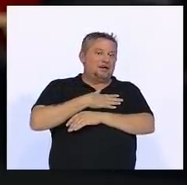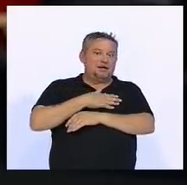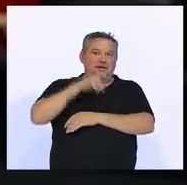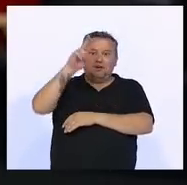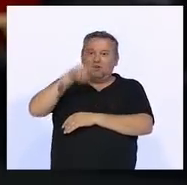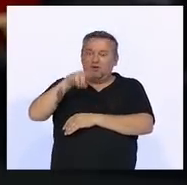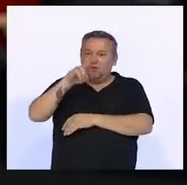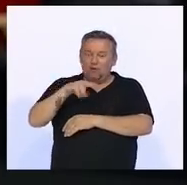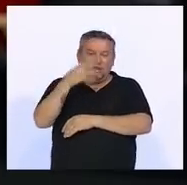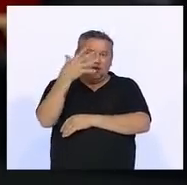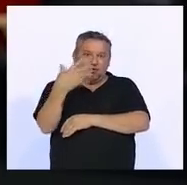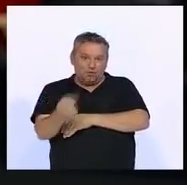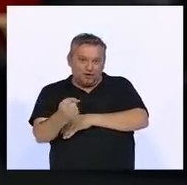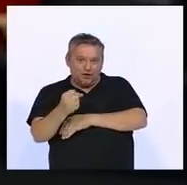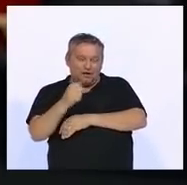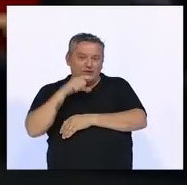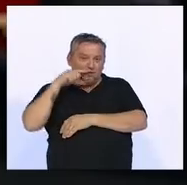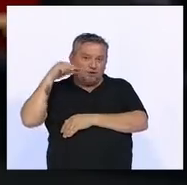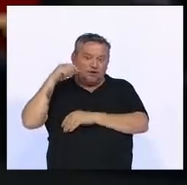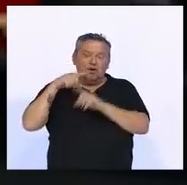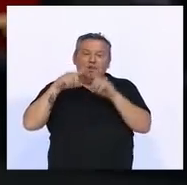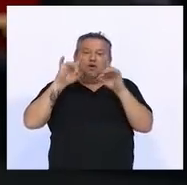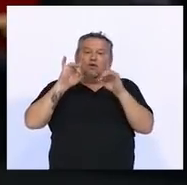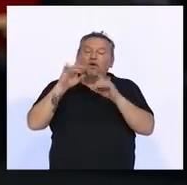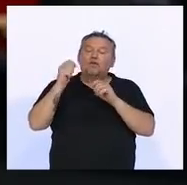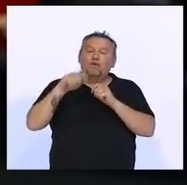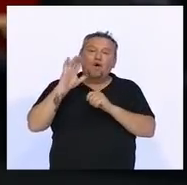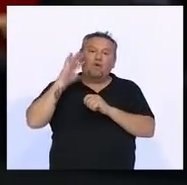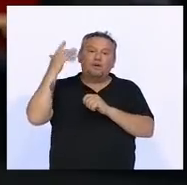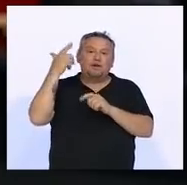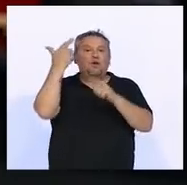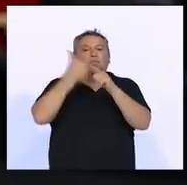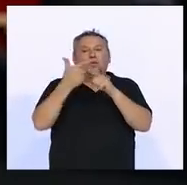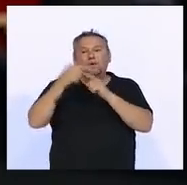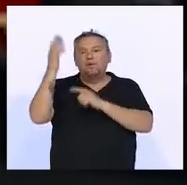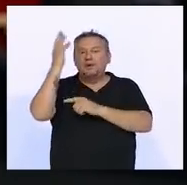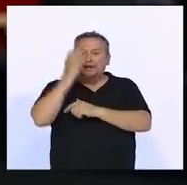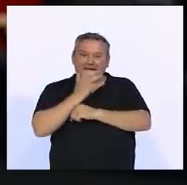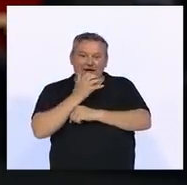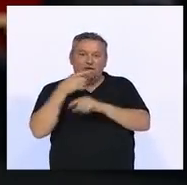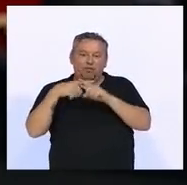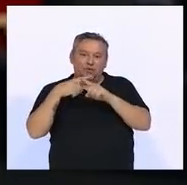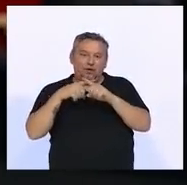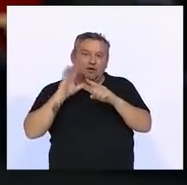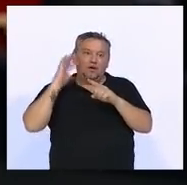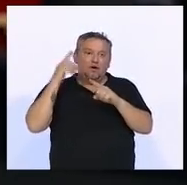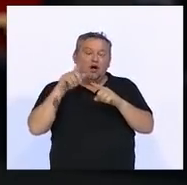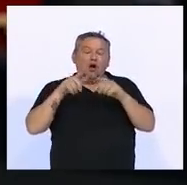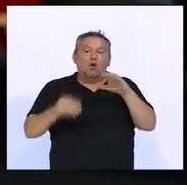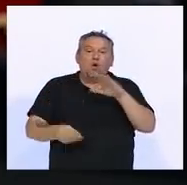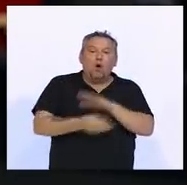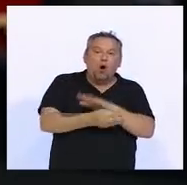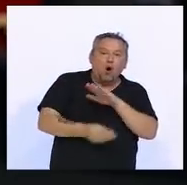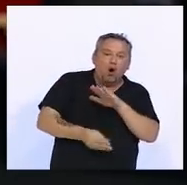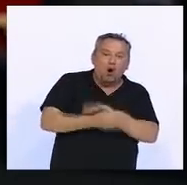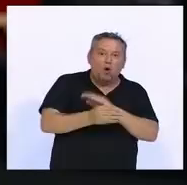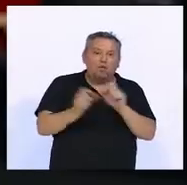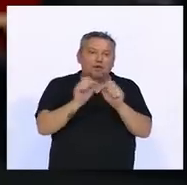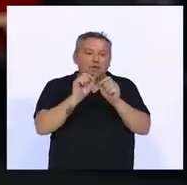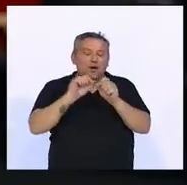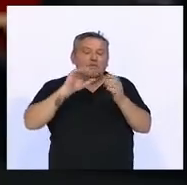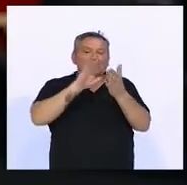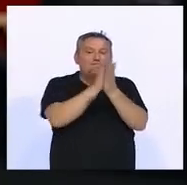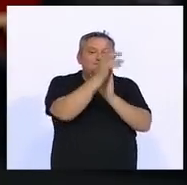a presidência se não for em caso extremo ou uma tragédia, porque criando golpe, conspirando e querendo derrubar